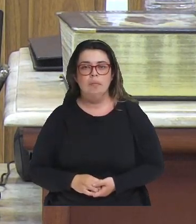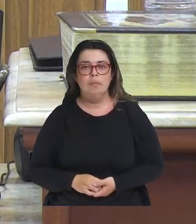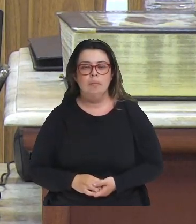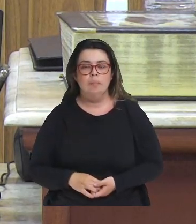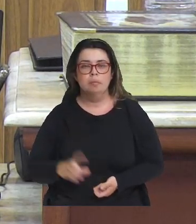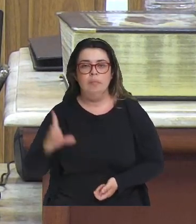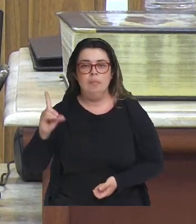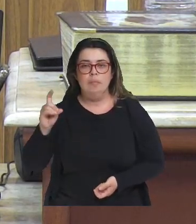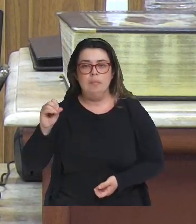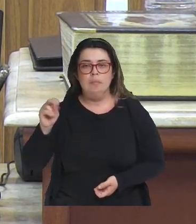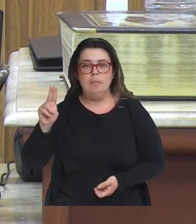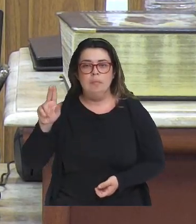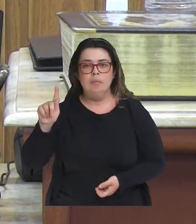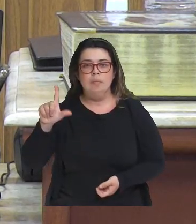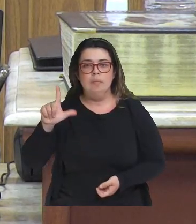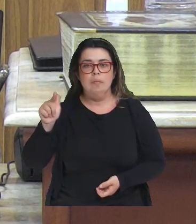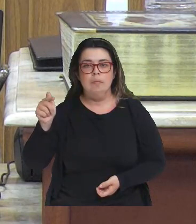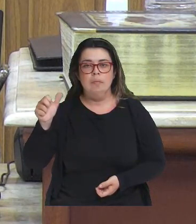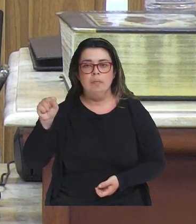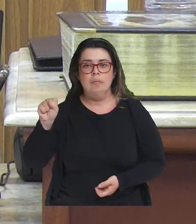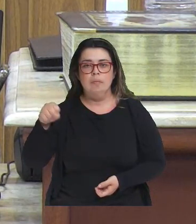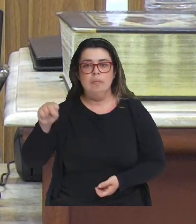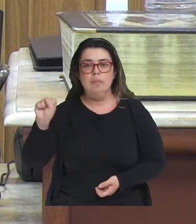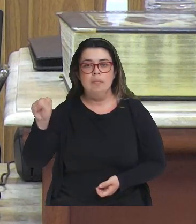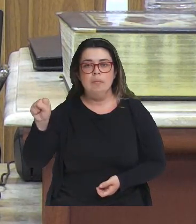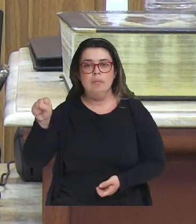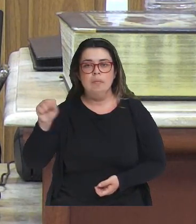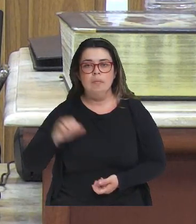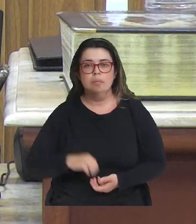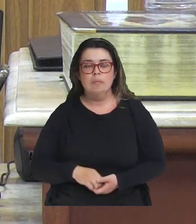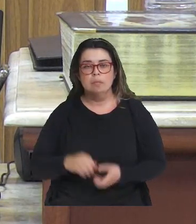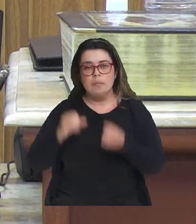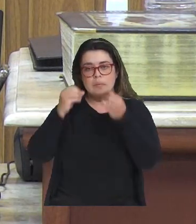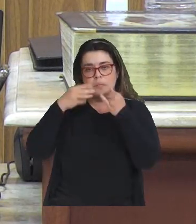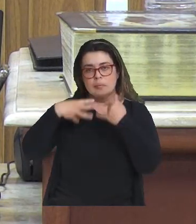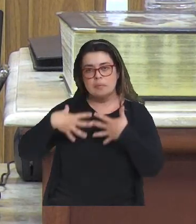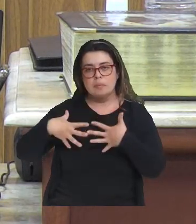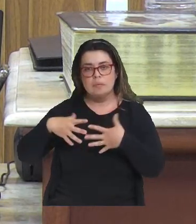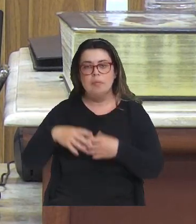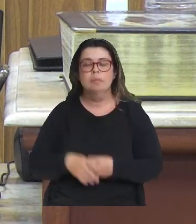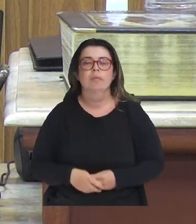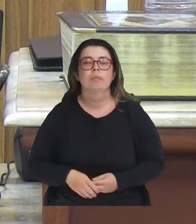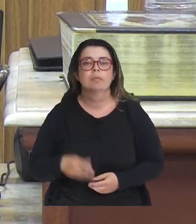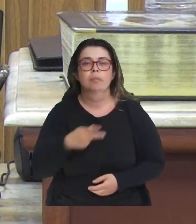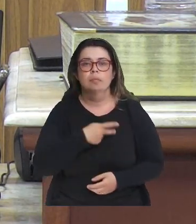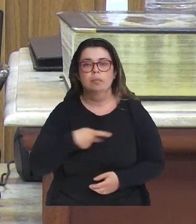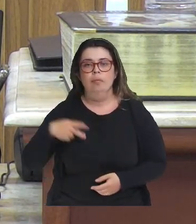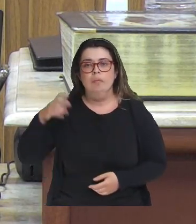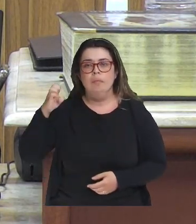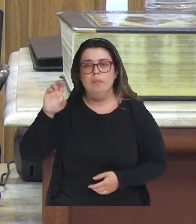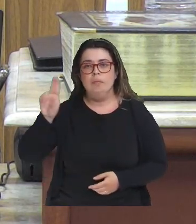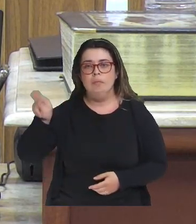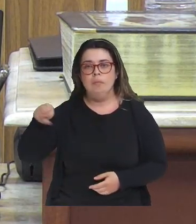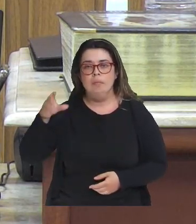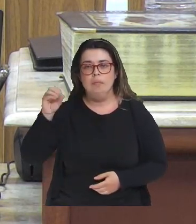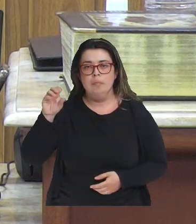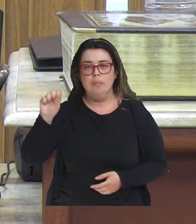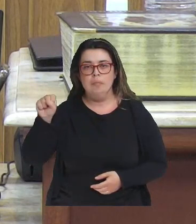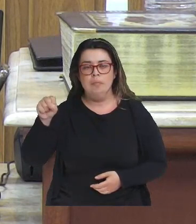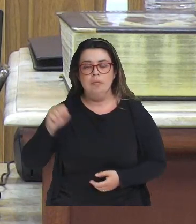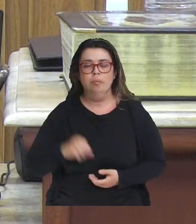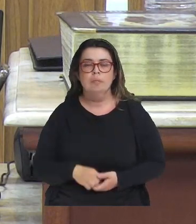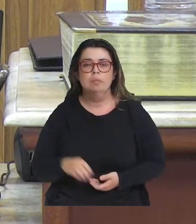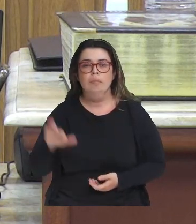Douglas Azevedo. Douglas Azevedo, vota sim, com declaração. Edson de Souza. Pastor Edinho, vota sim. Fábio